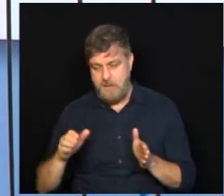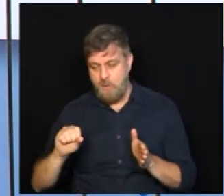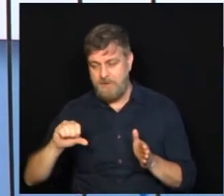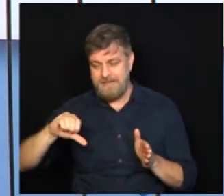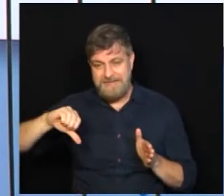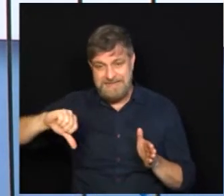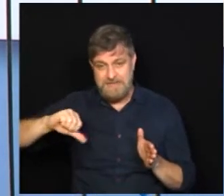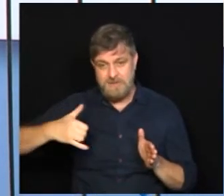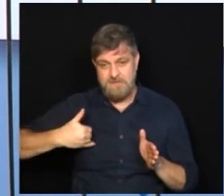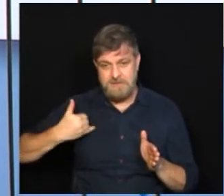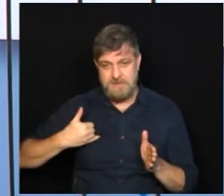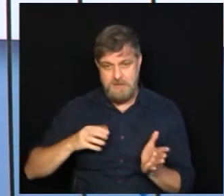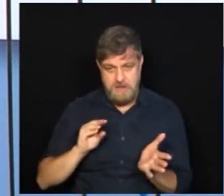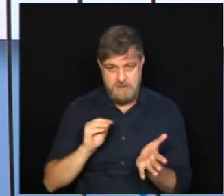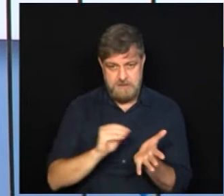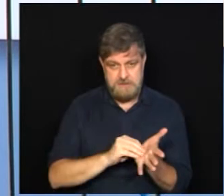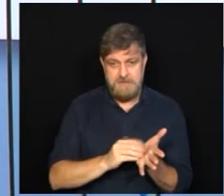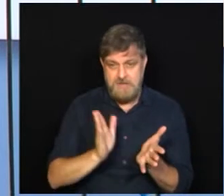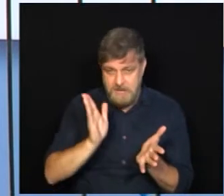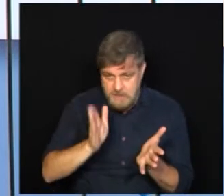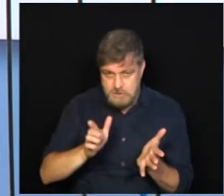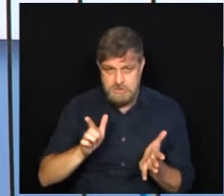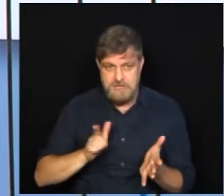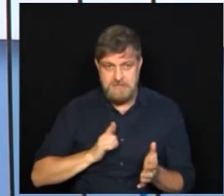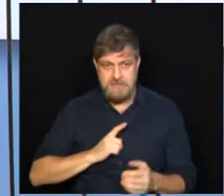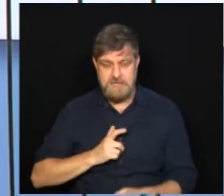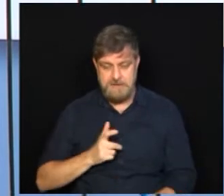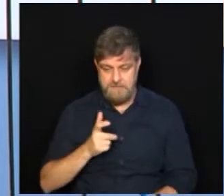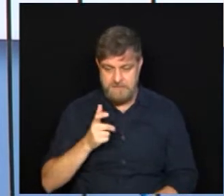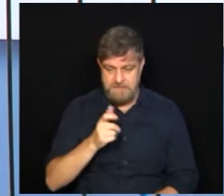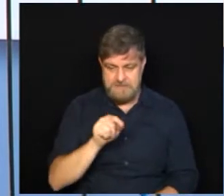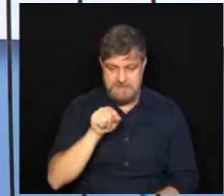anos. O agendamento já está aberto no